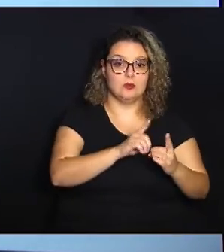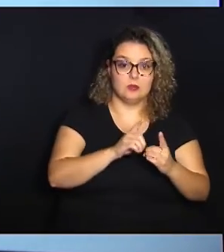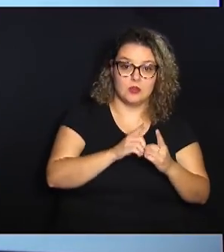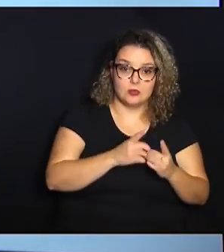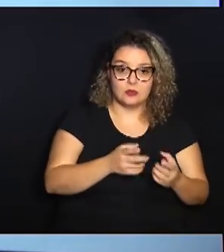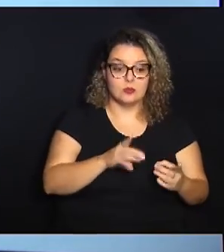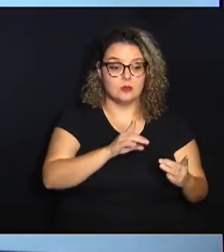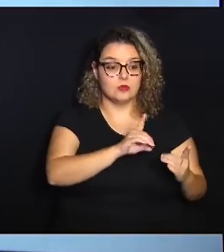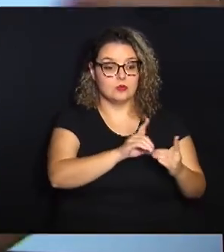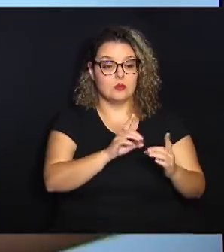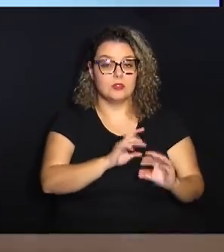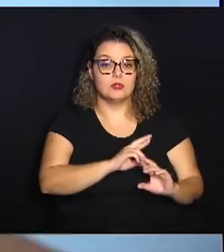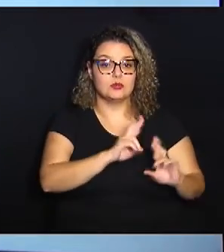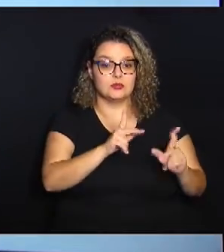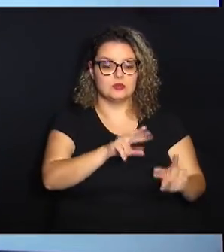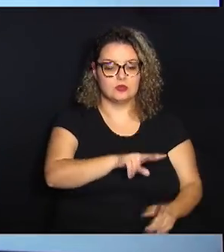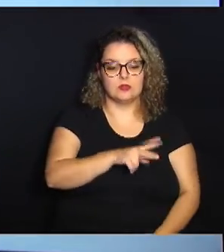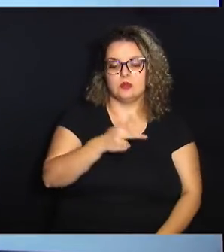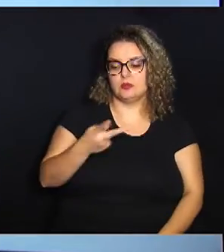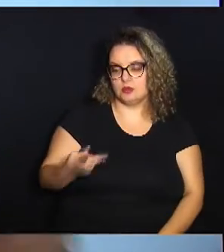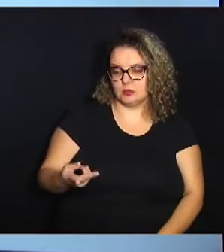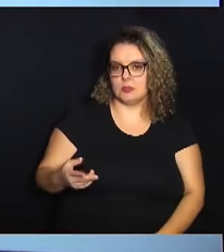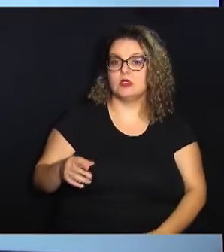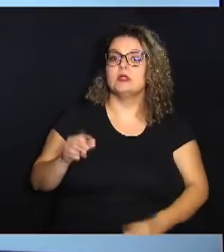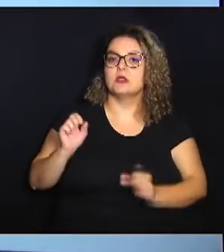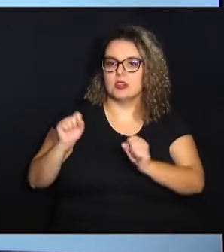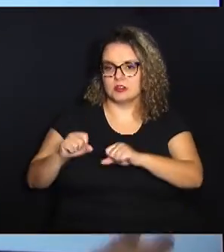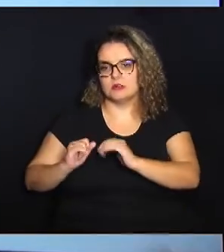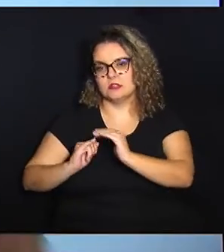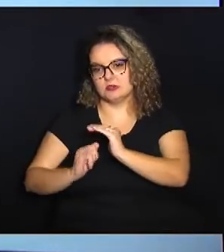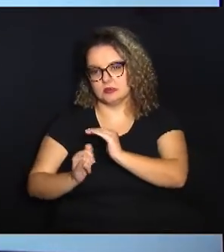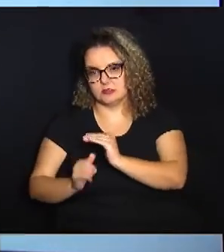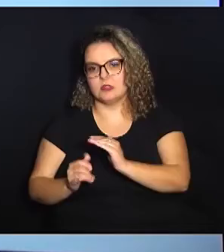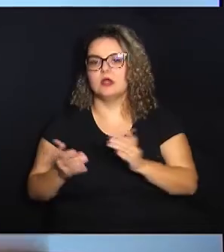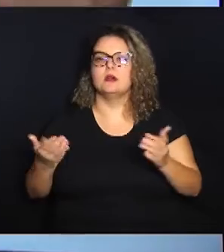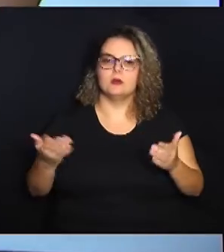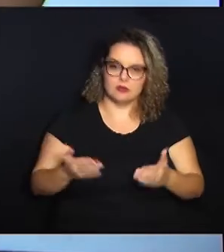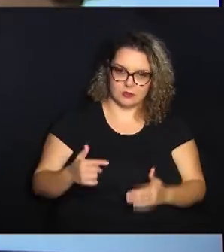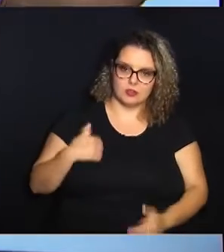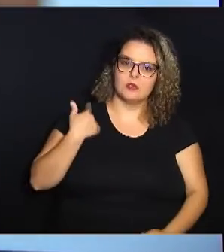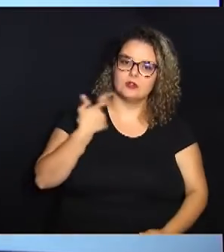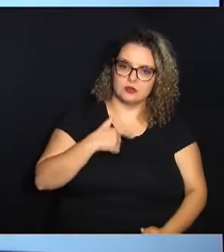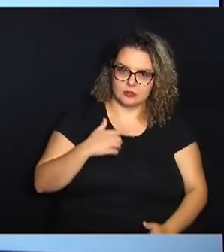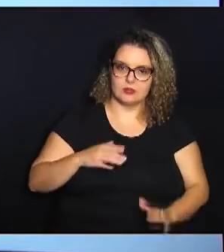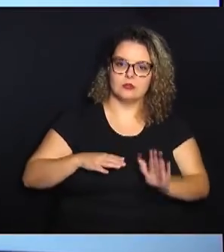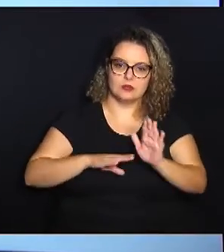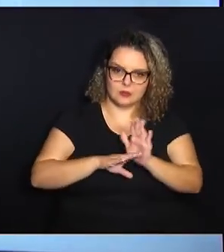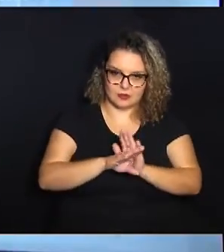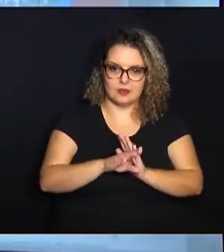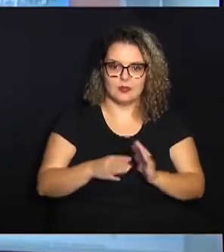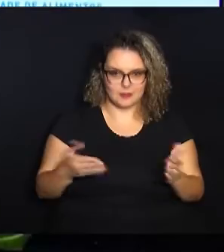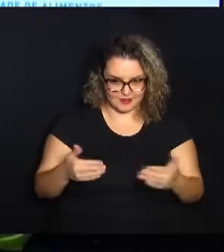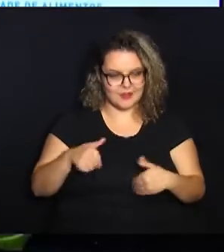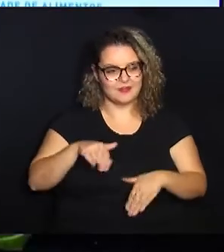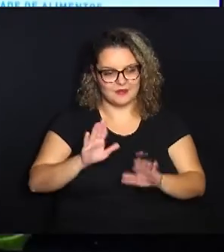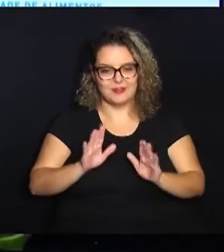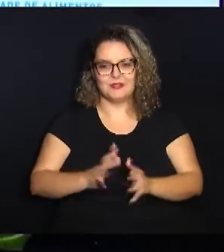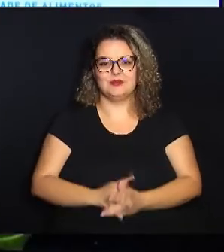uma consultoria e passe a ser uma startup. E aí sim, agora é que a gente vai começar a escalar, agora vai.